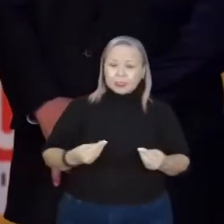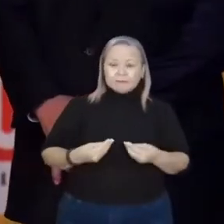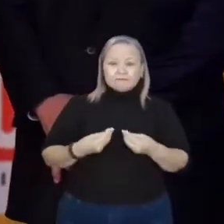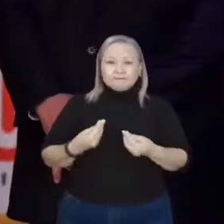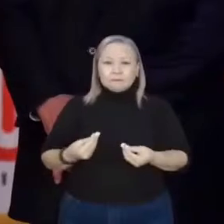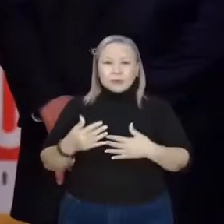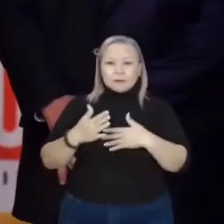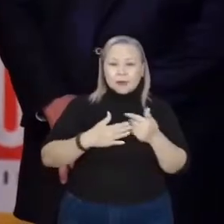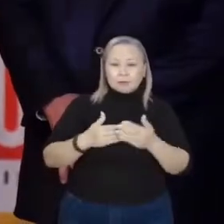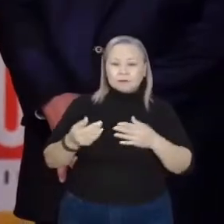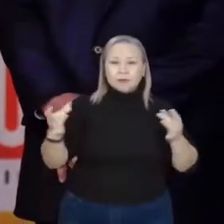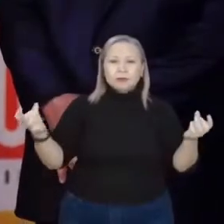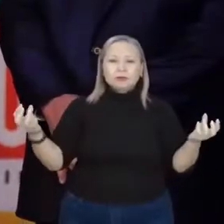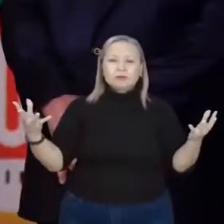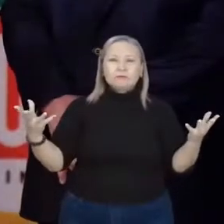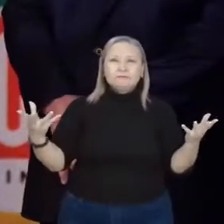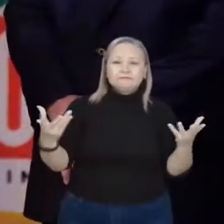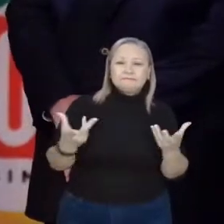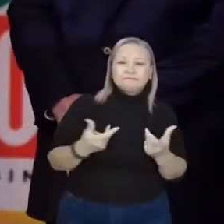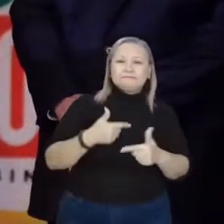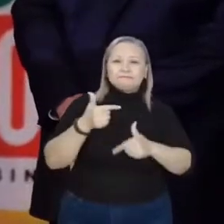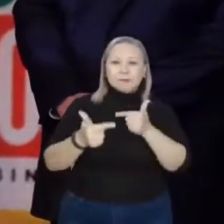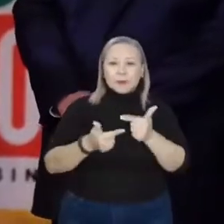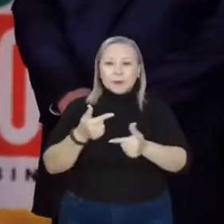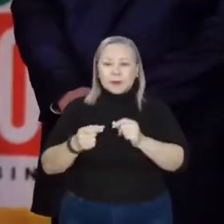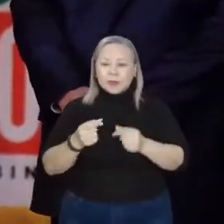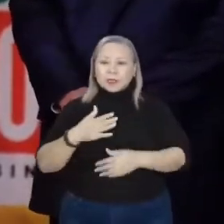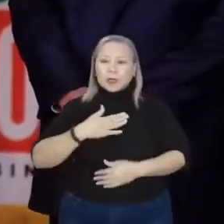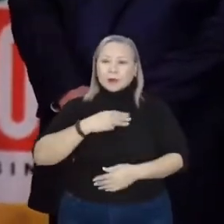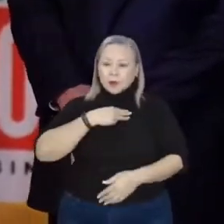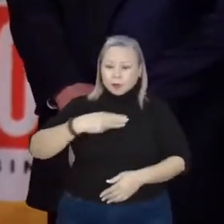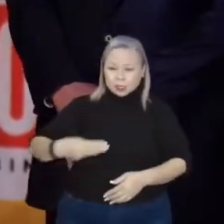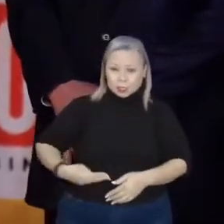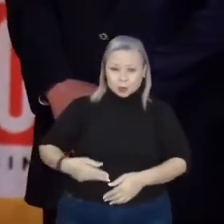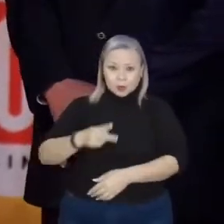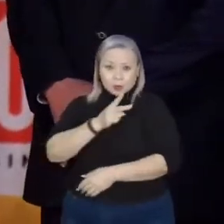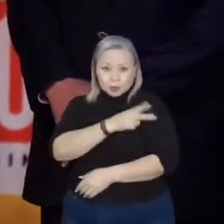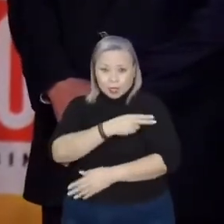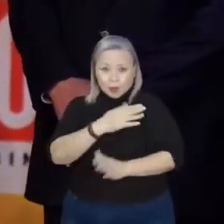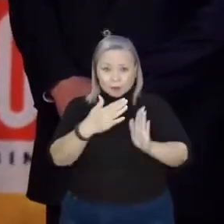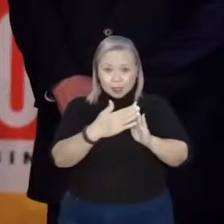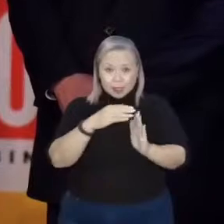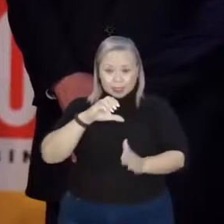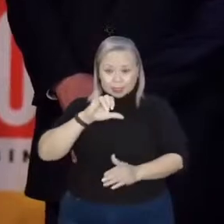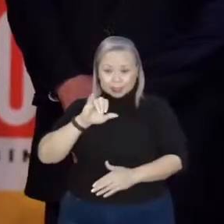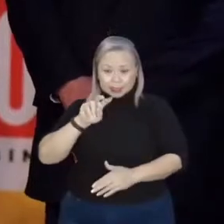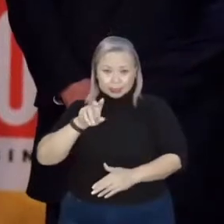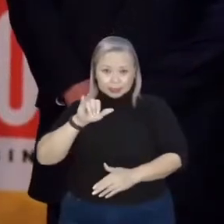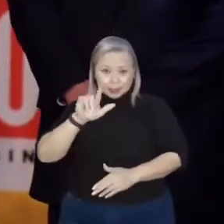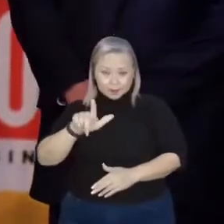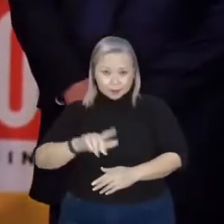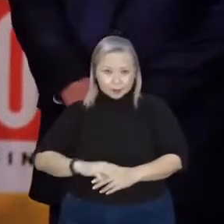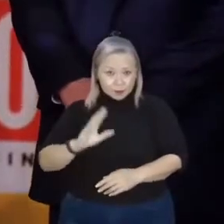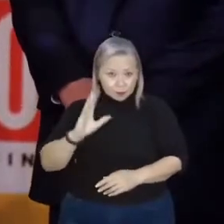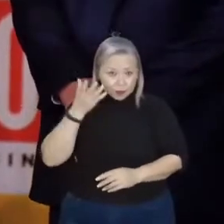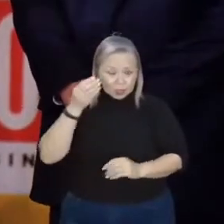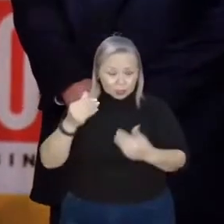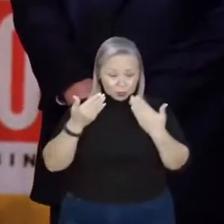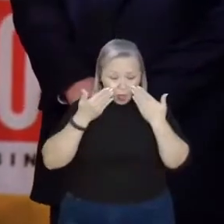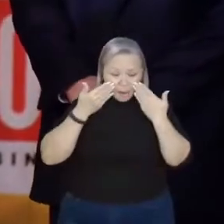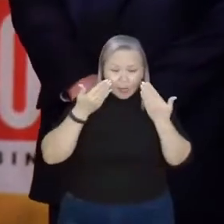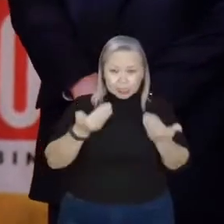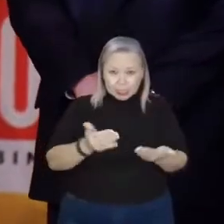na Casa Civil. Ele será o meu ministro-chefe da Casa Civil. Tomei a atitude de apresentar